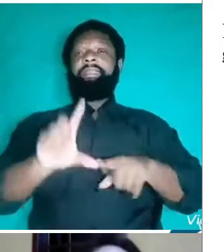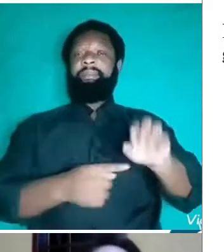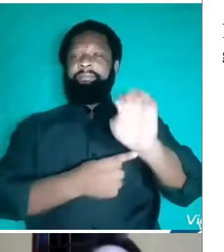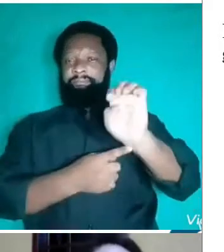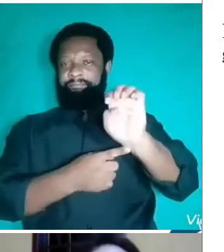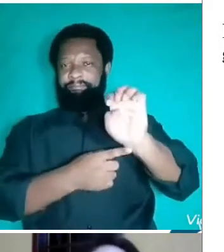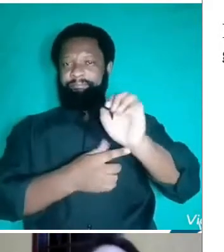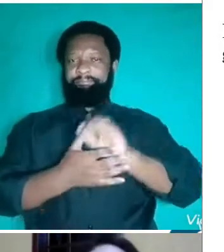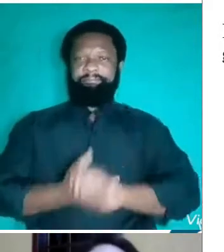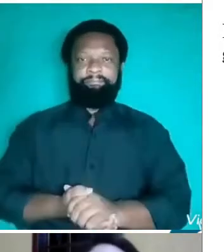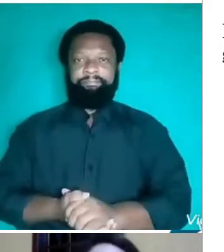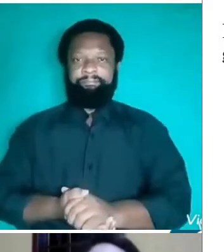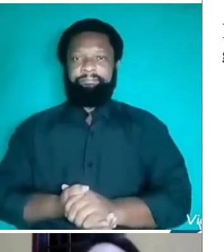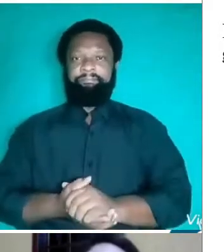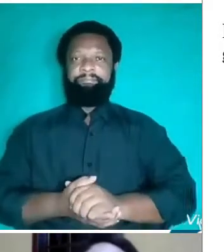E.